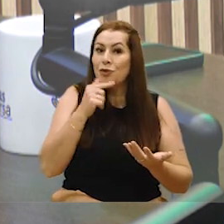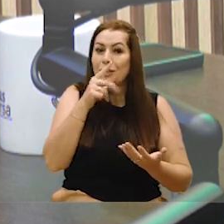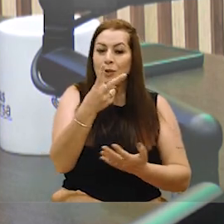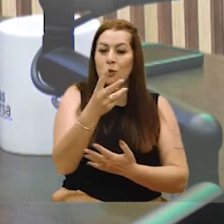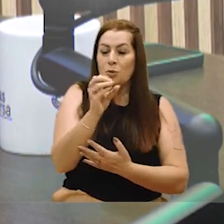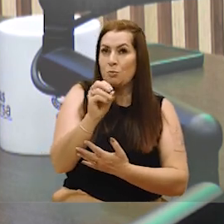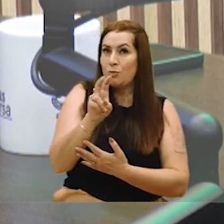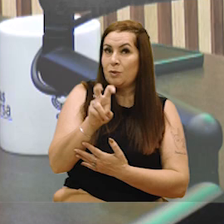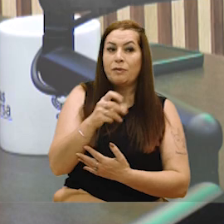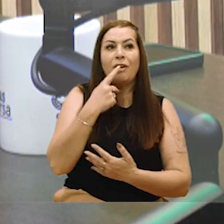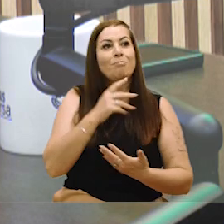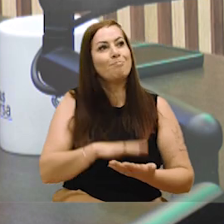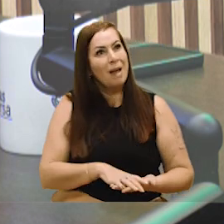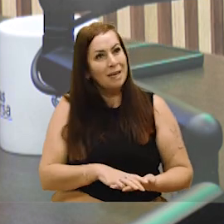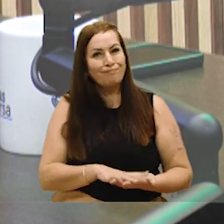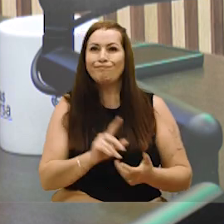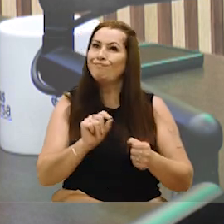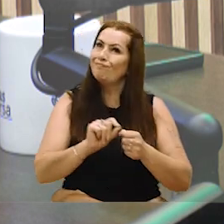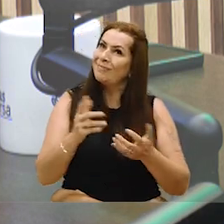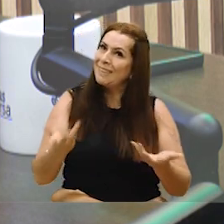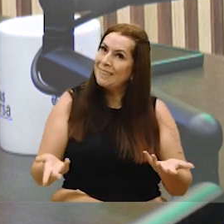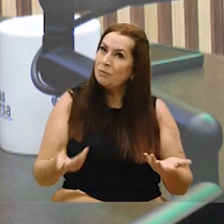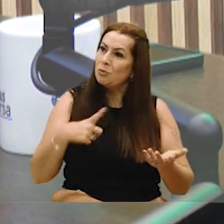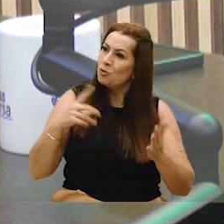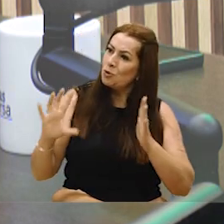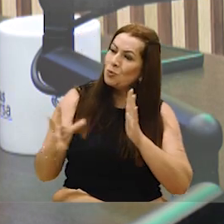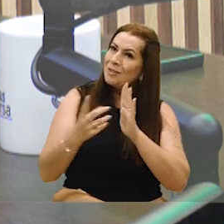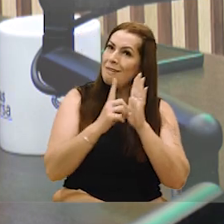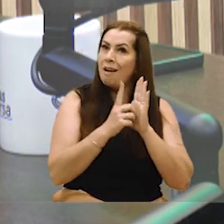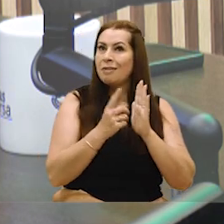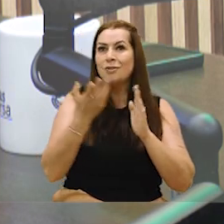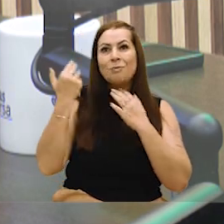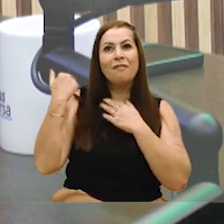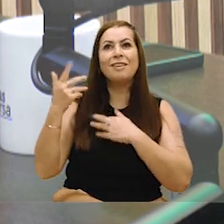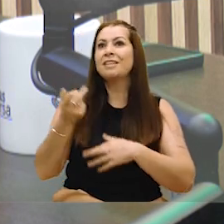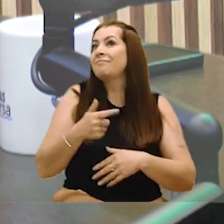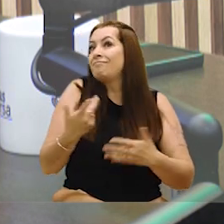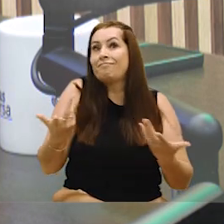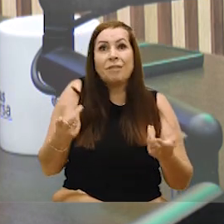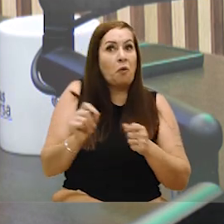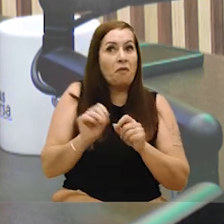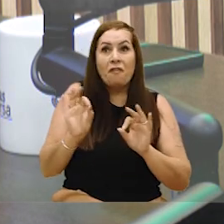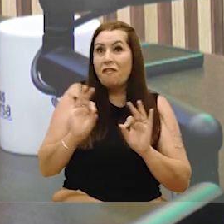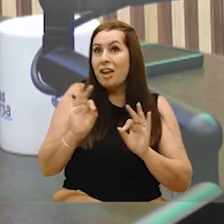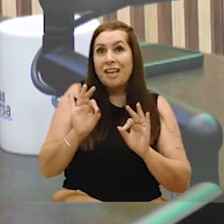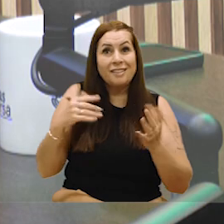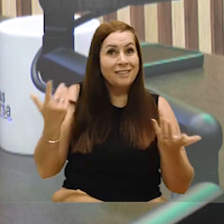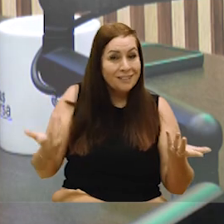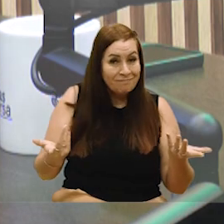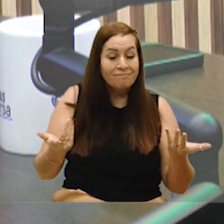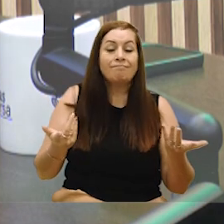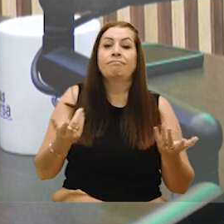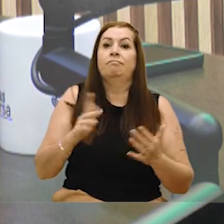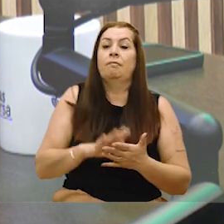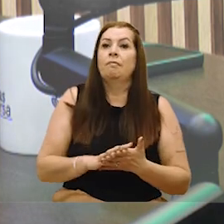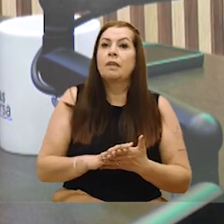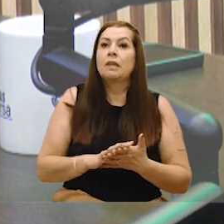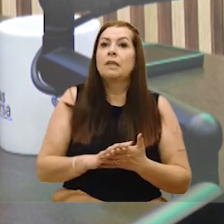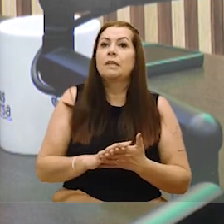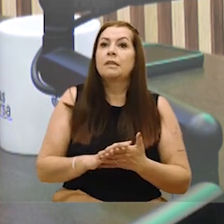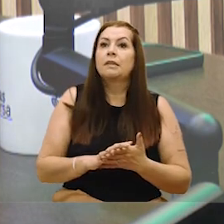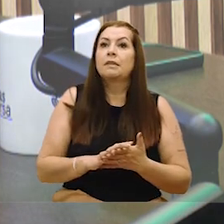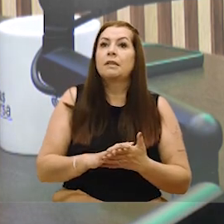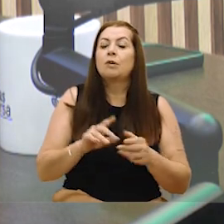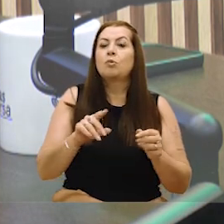lá em 2050 e dizer, olha, nós não fizemos, a gente tinha esses dados antigamente lá, mas a gente não fez a nossa parte. Então, o